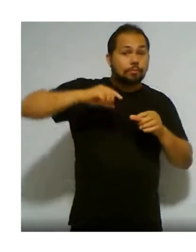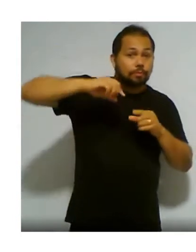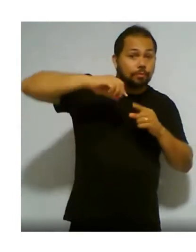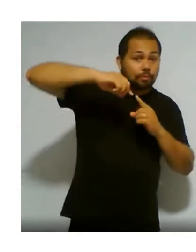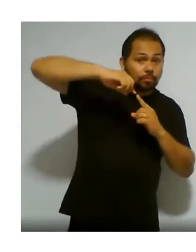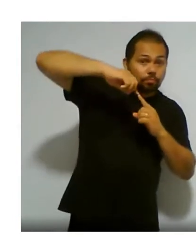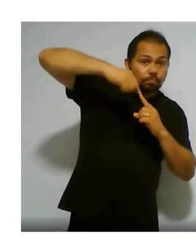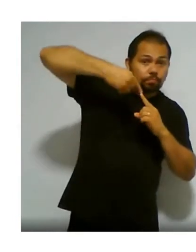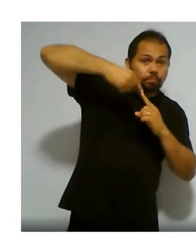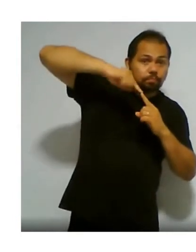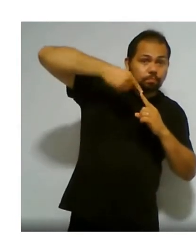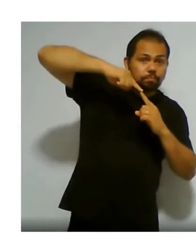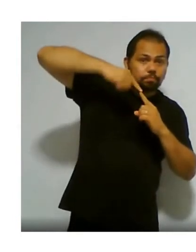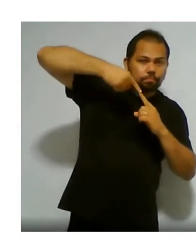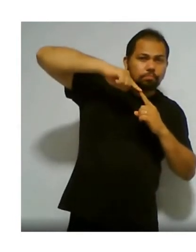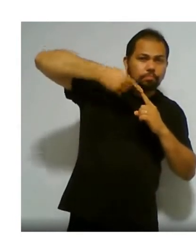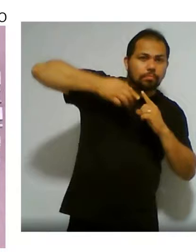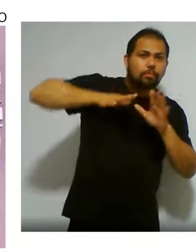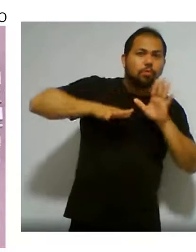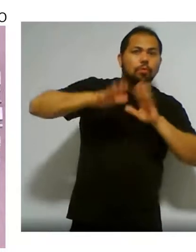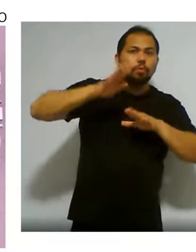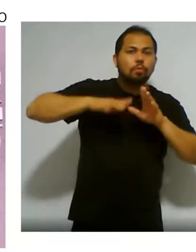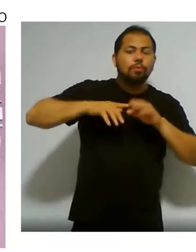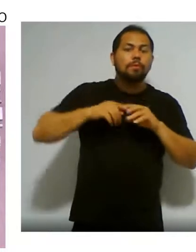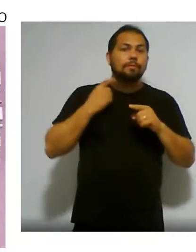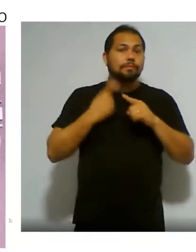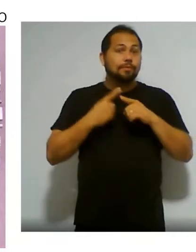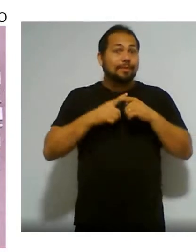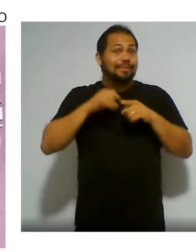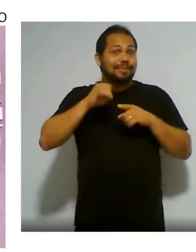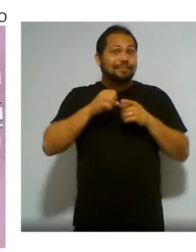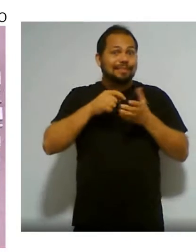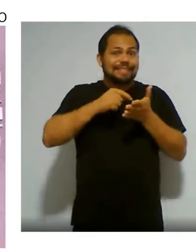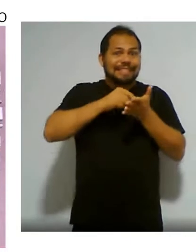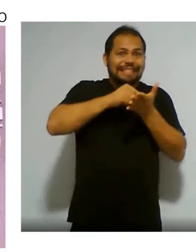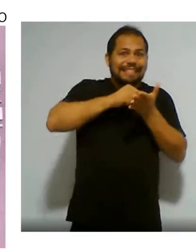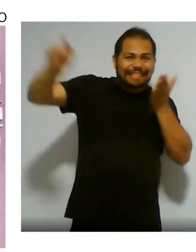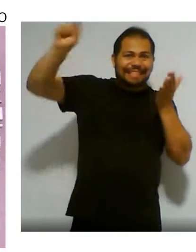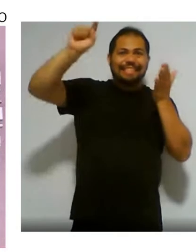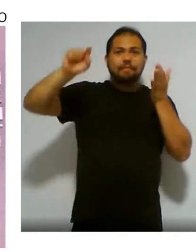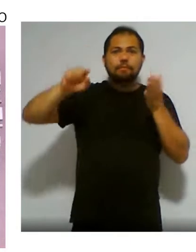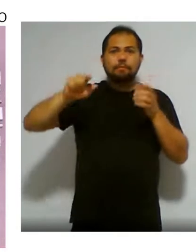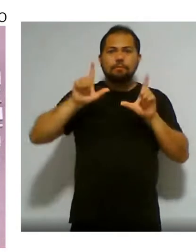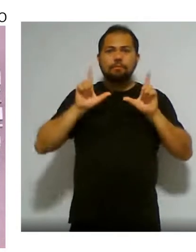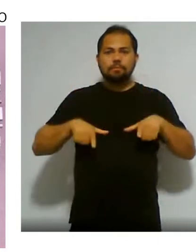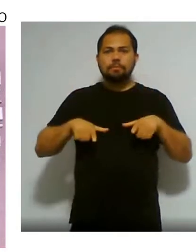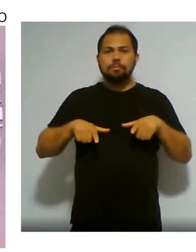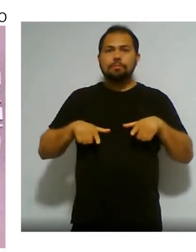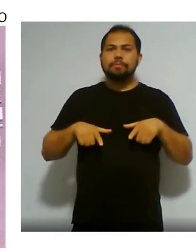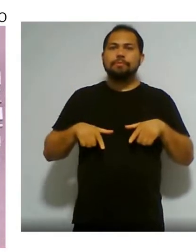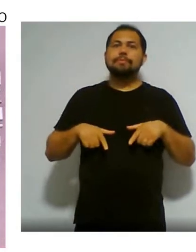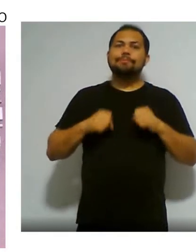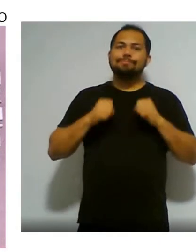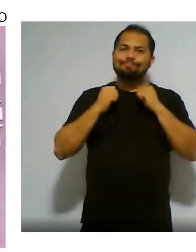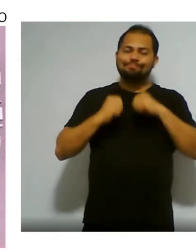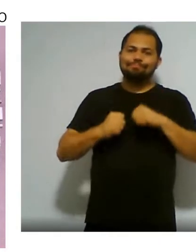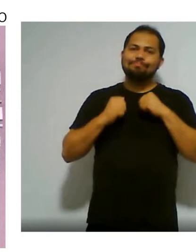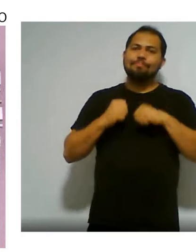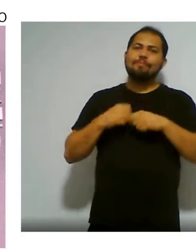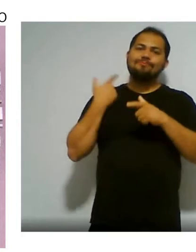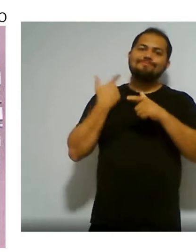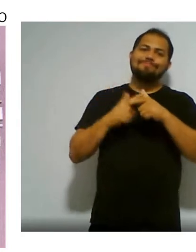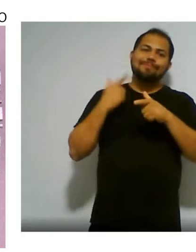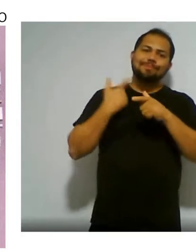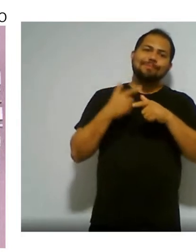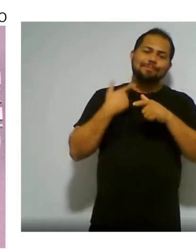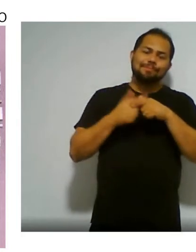você arranha a placa-mãe. Porque se você arranhar a placa-mãe, você pode danificar alguma trilha dessa. Essas linhas aqui em cor branca, bem pequenininhas,